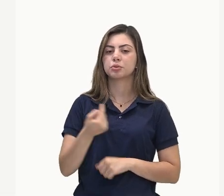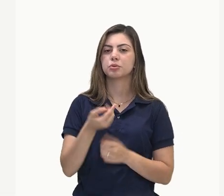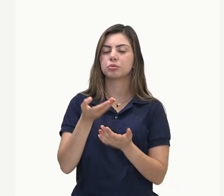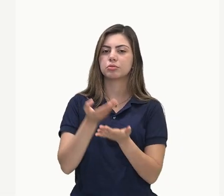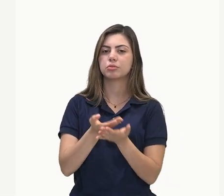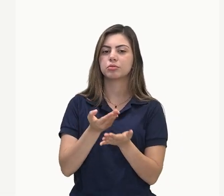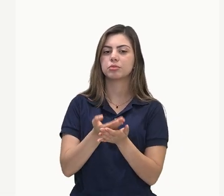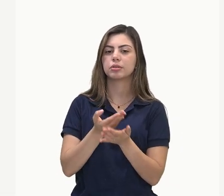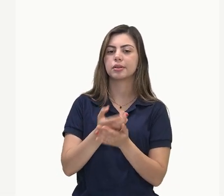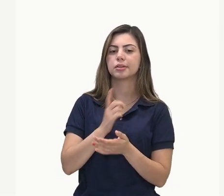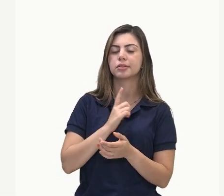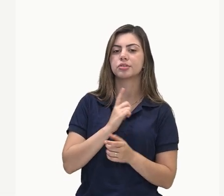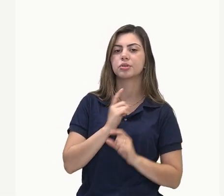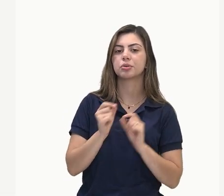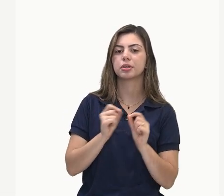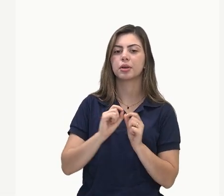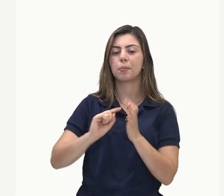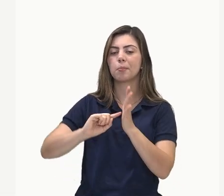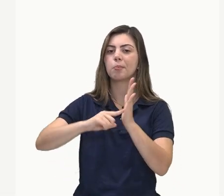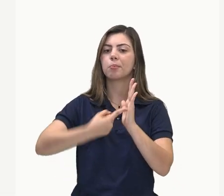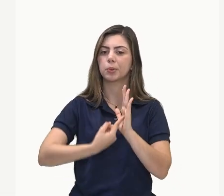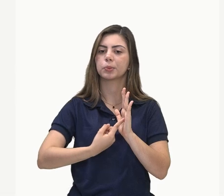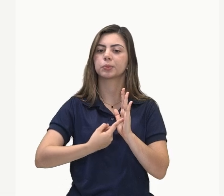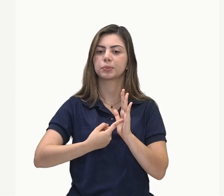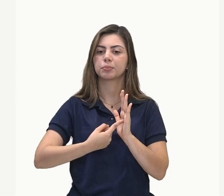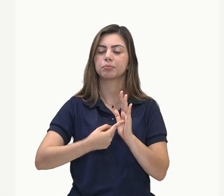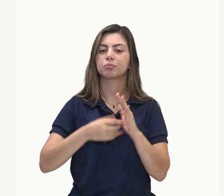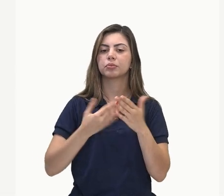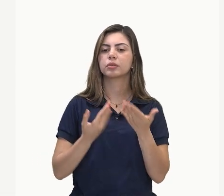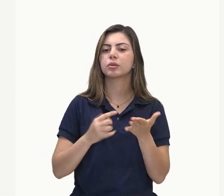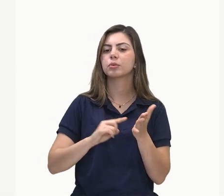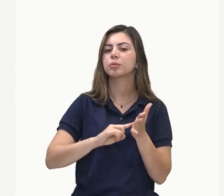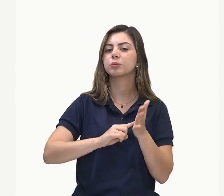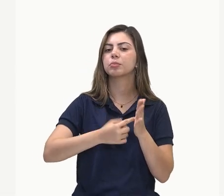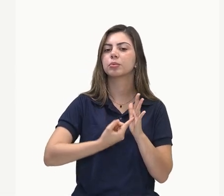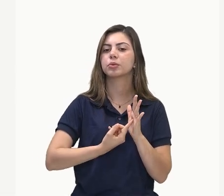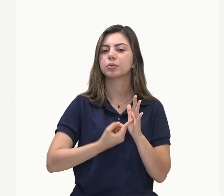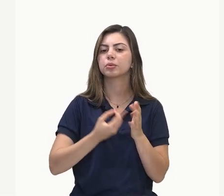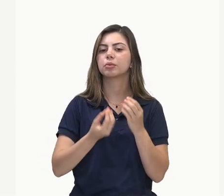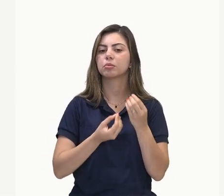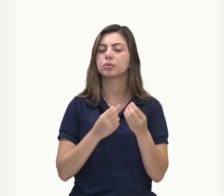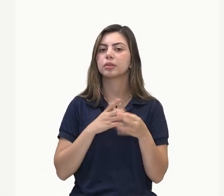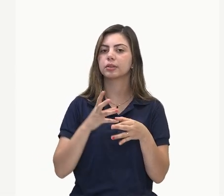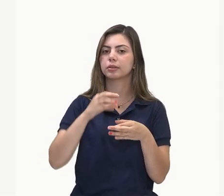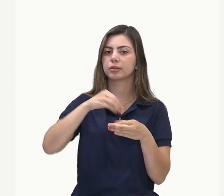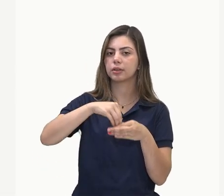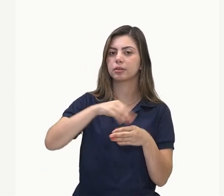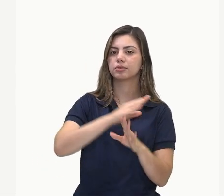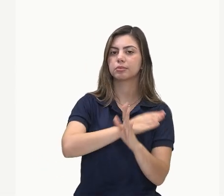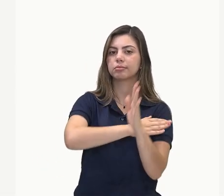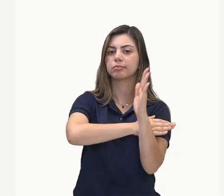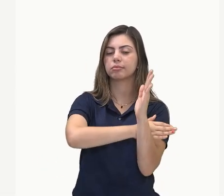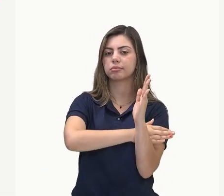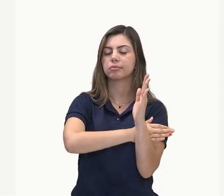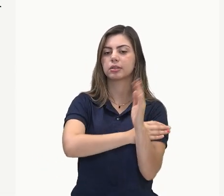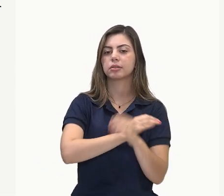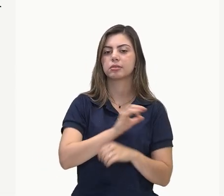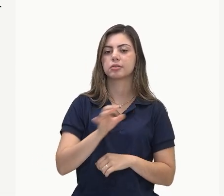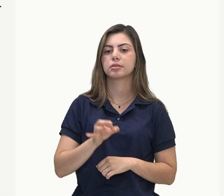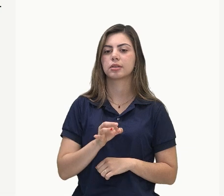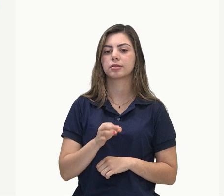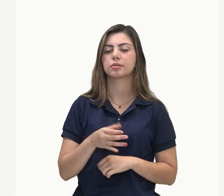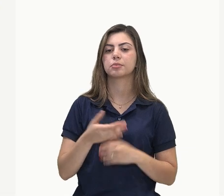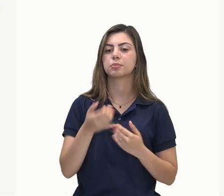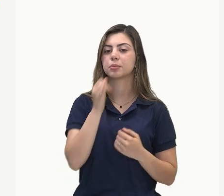Nós tínhamos um ponto fixo aqui, certo? Esse ponto, ele está no plano, certo? Aqui nós temos